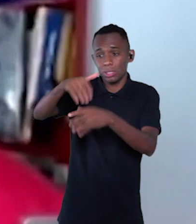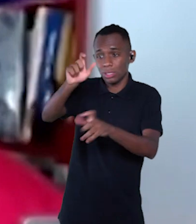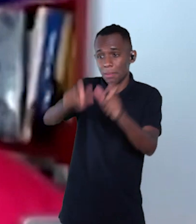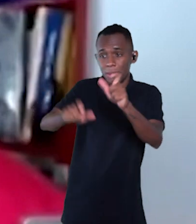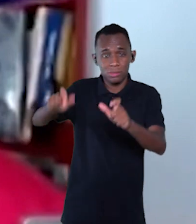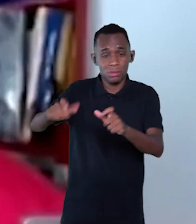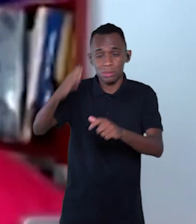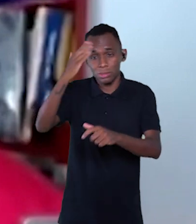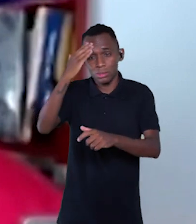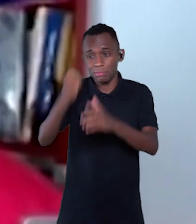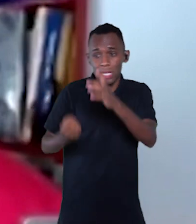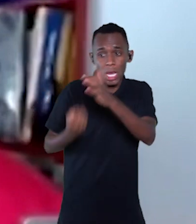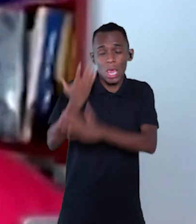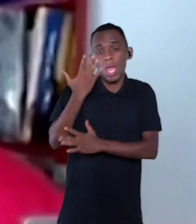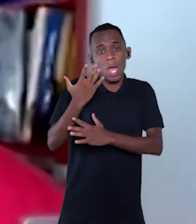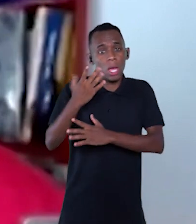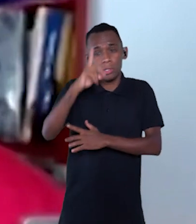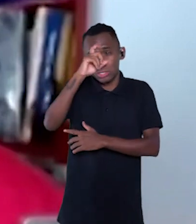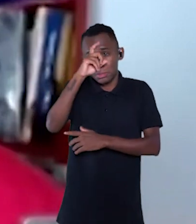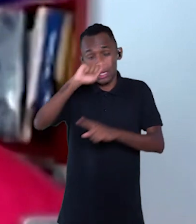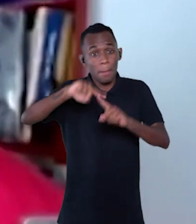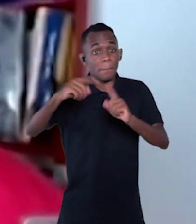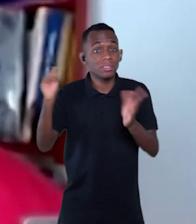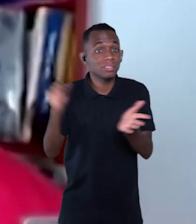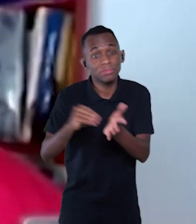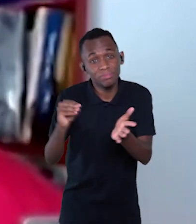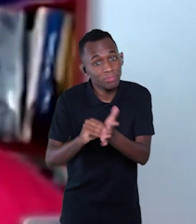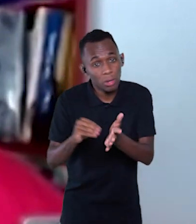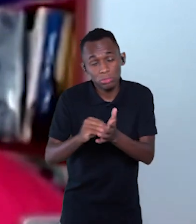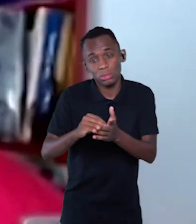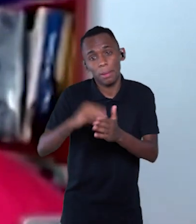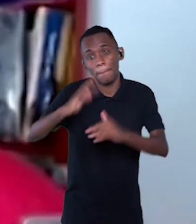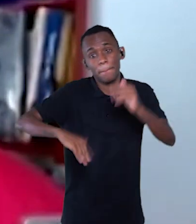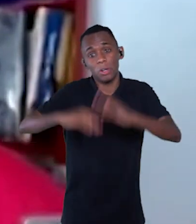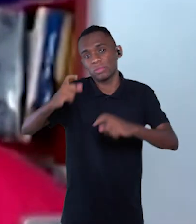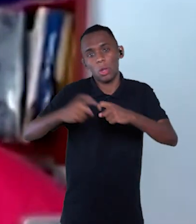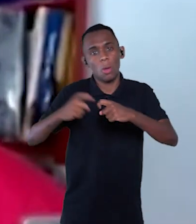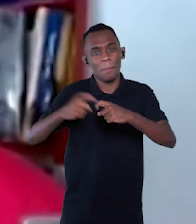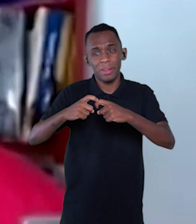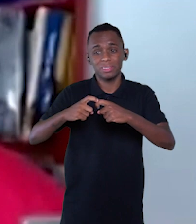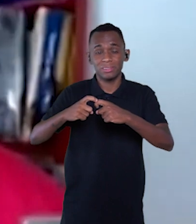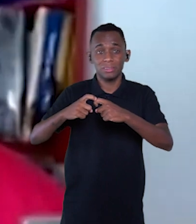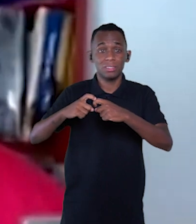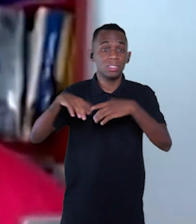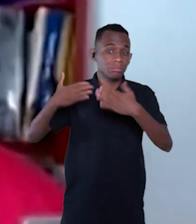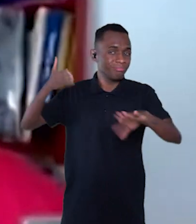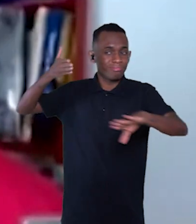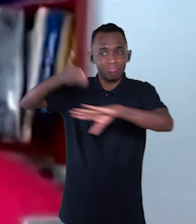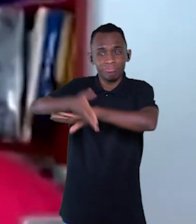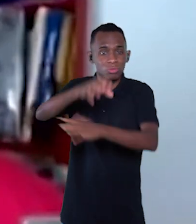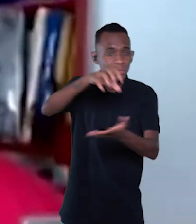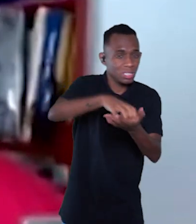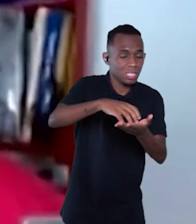fazer hospital numa realidade onde as pessoas não têm médico no posto de saúde, ou seja, nem consegue acessar nem o posto,